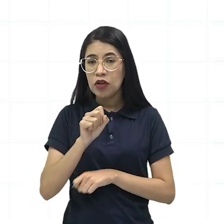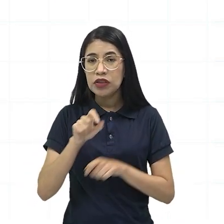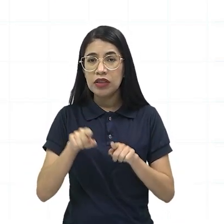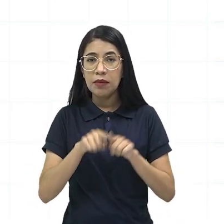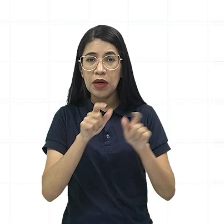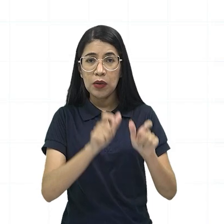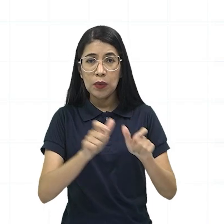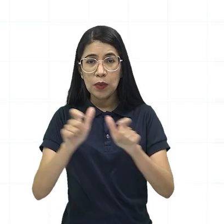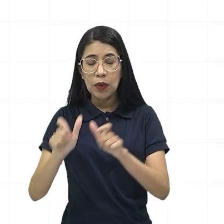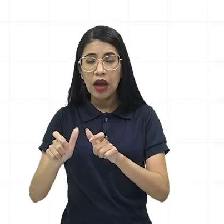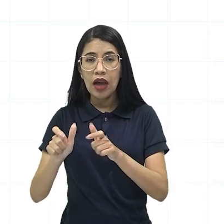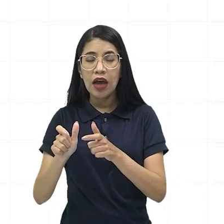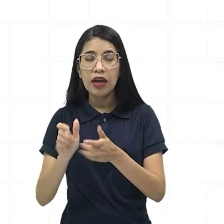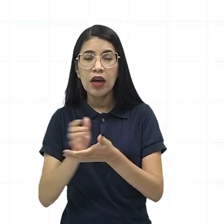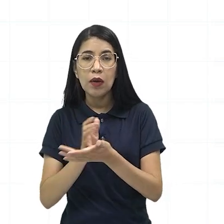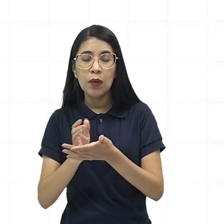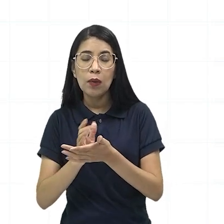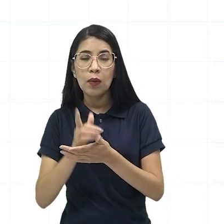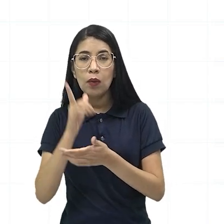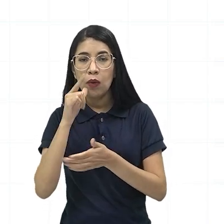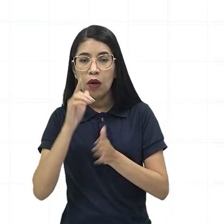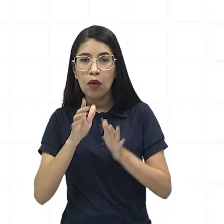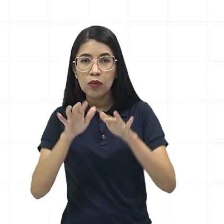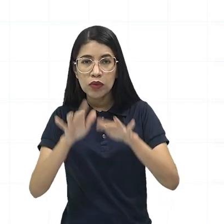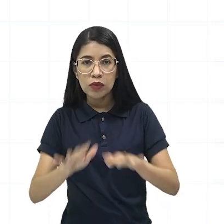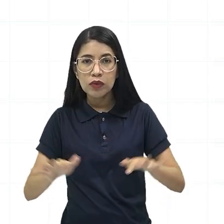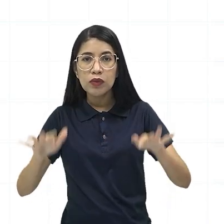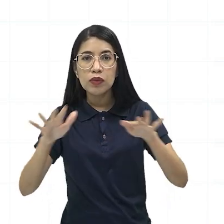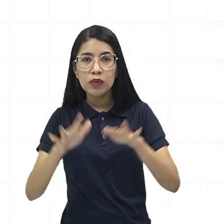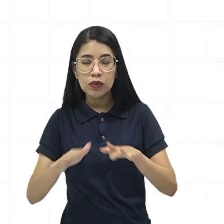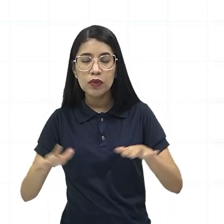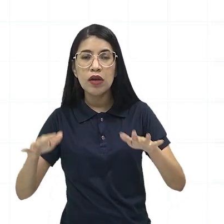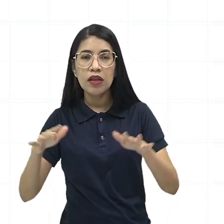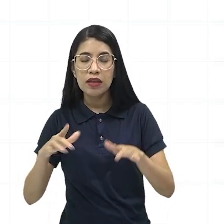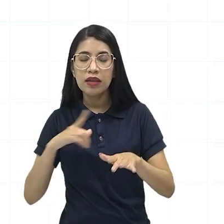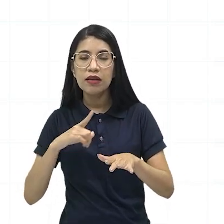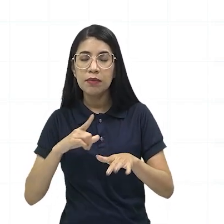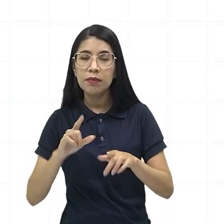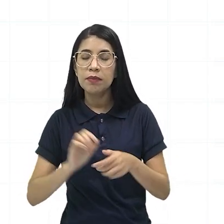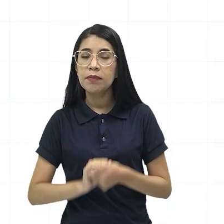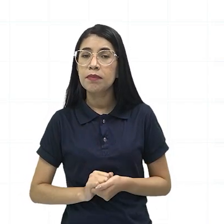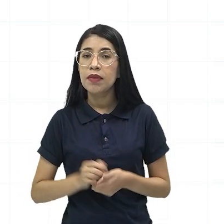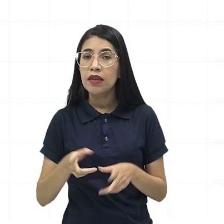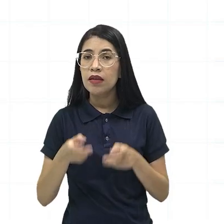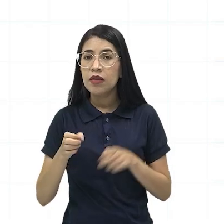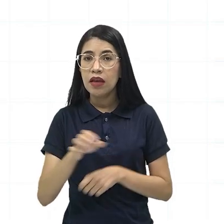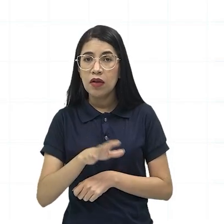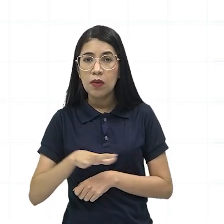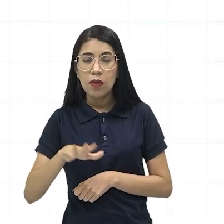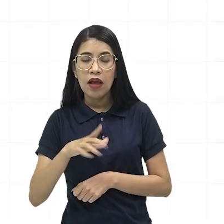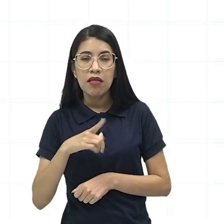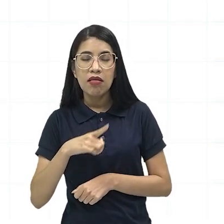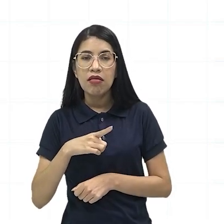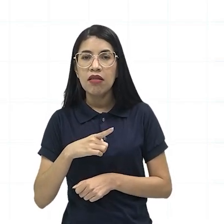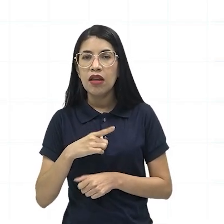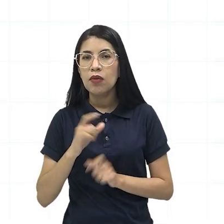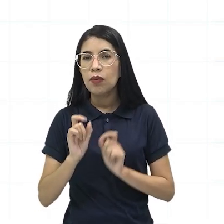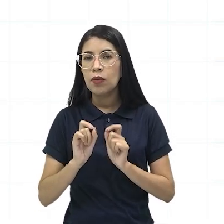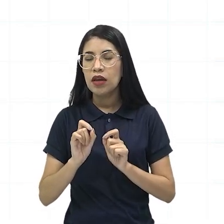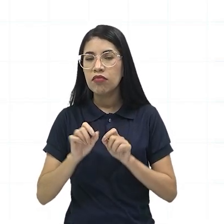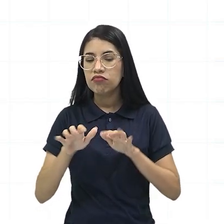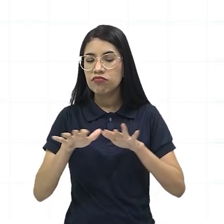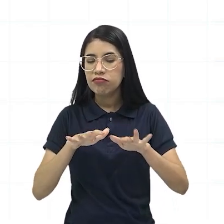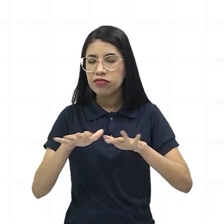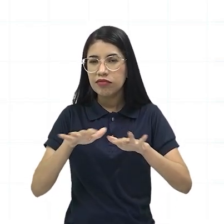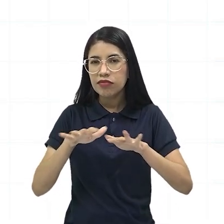pontos o mar arremeteu contra ela. Percebam que essa ambientação também cria bastante suspense, né? A terra tremeu